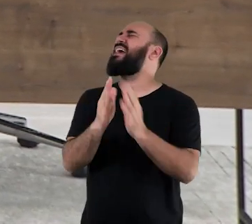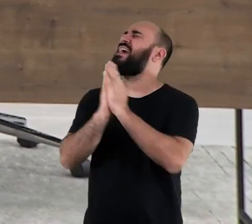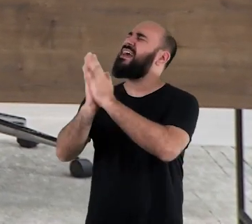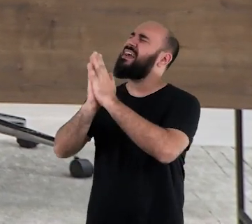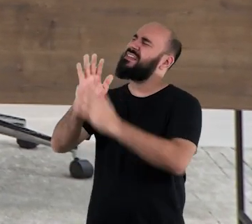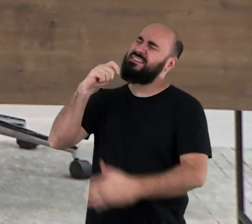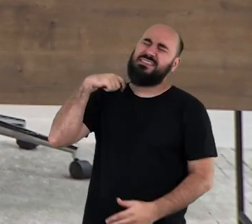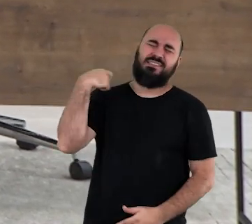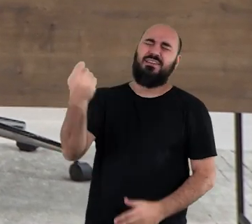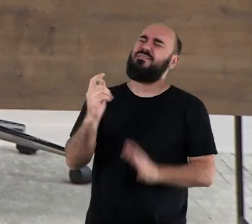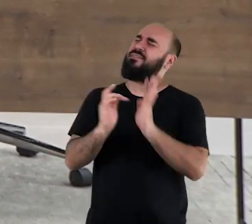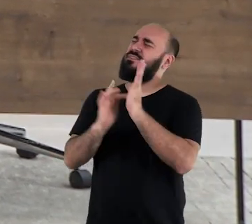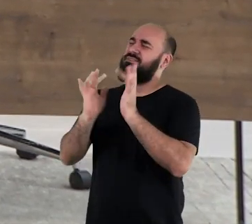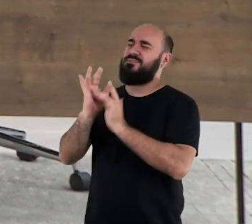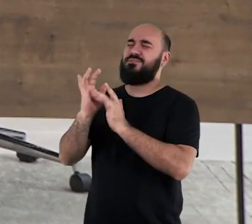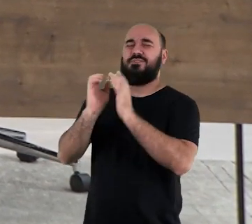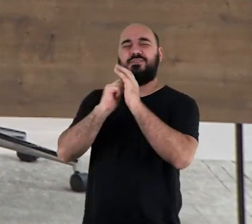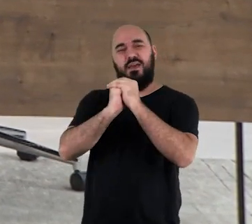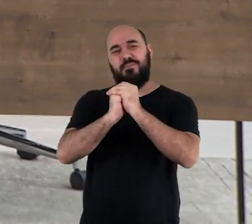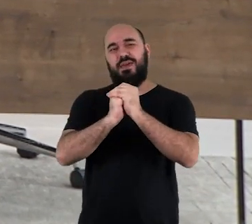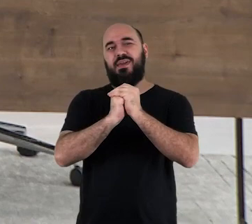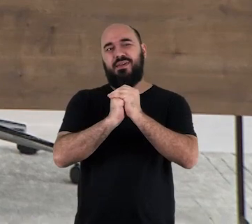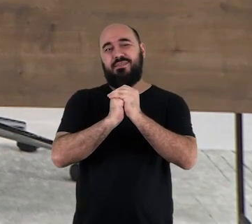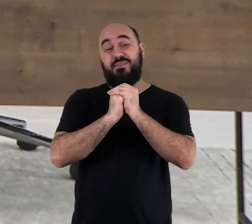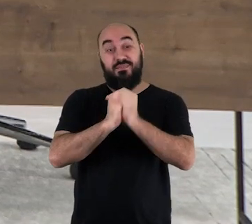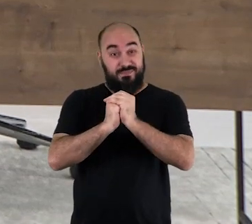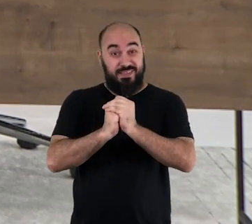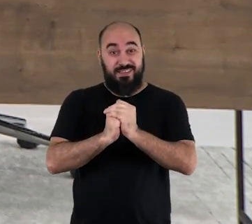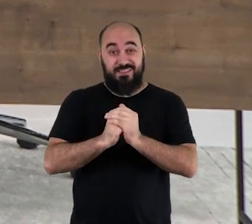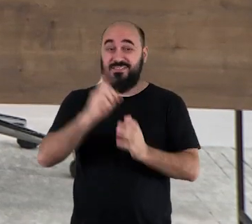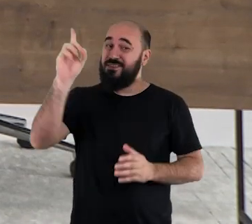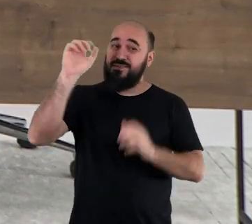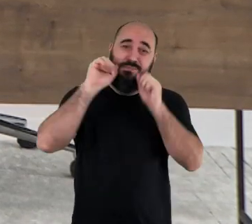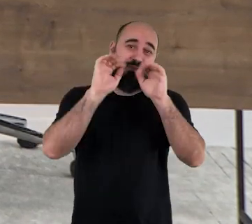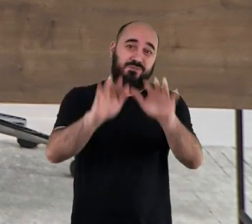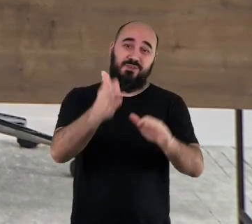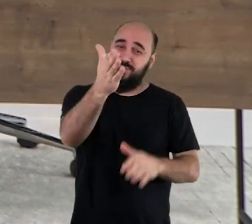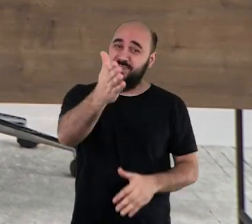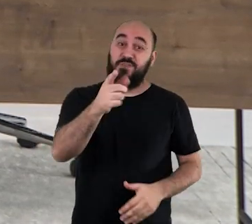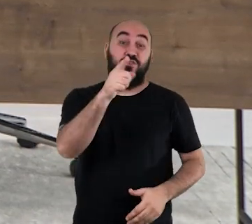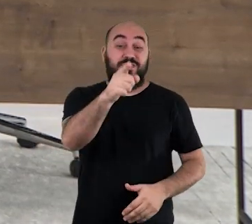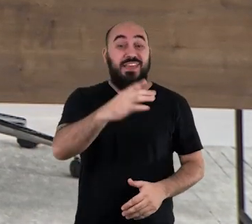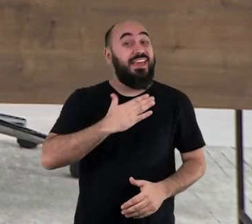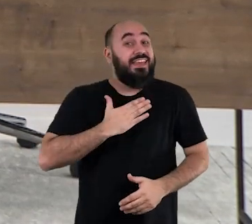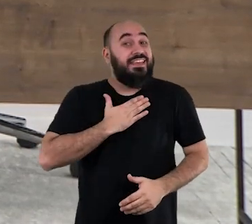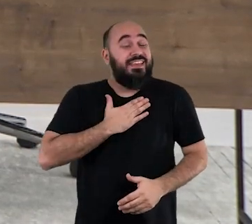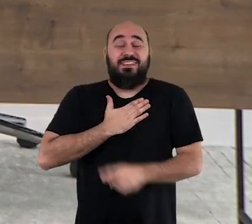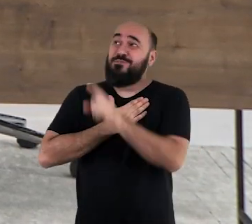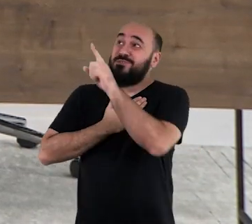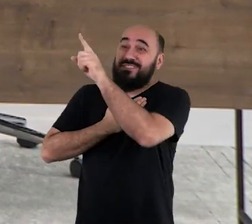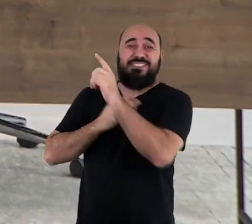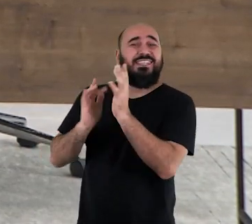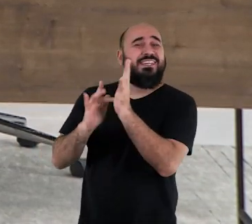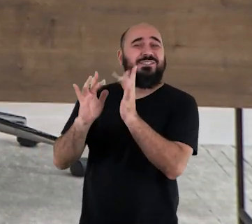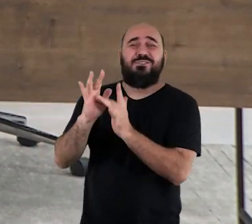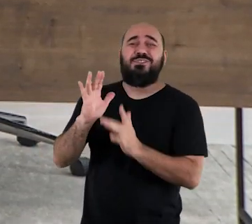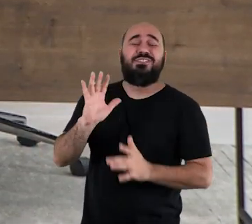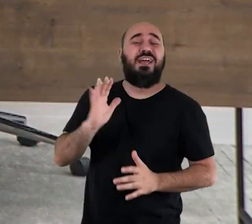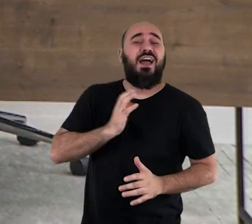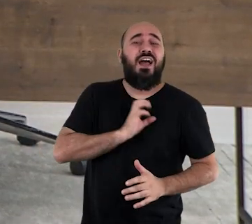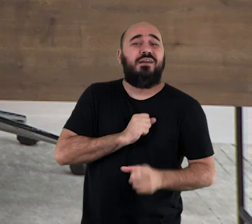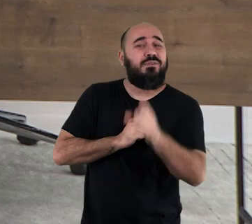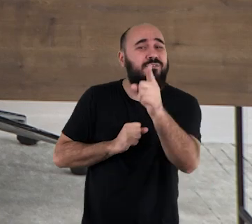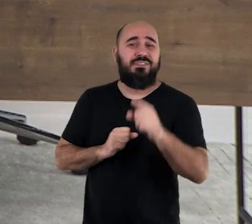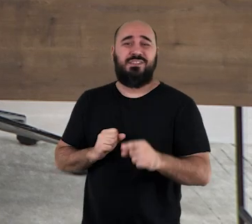Jesus. Amém. Amém, amém. Que o Senhor abençoe você. Você é um filhinho, você é uma filhinha de Deus, nunca se